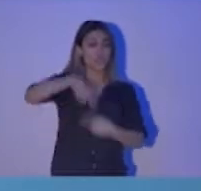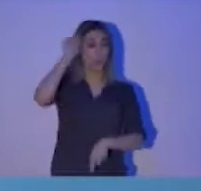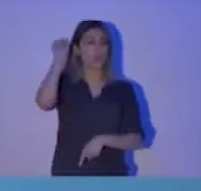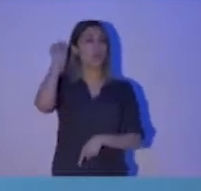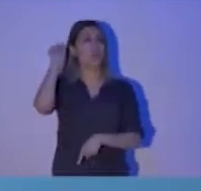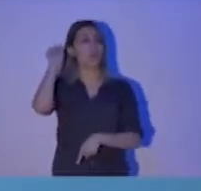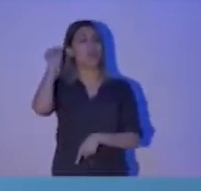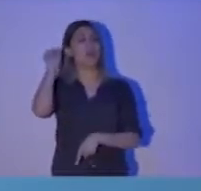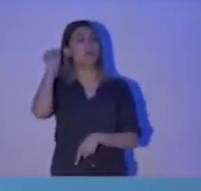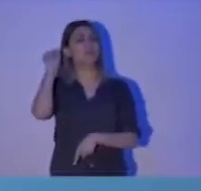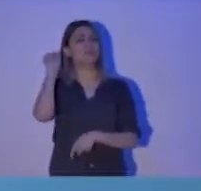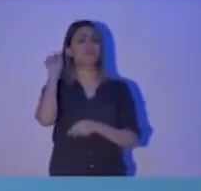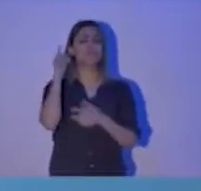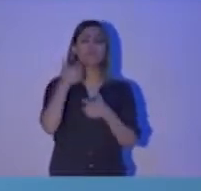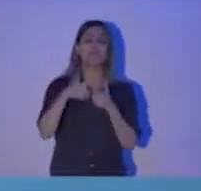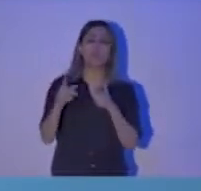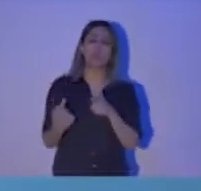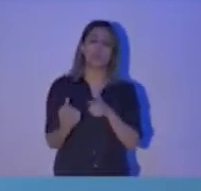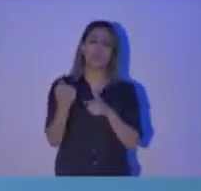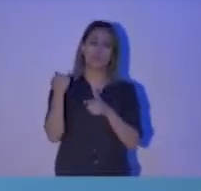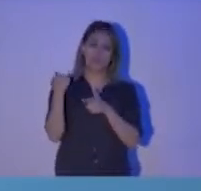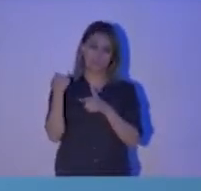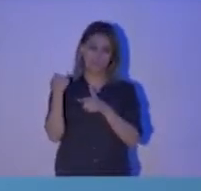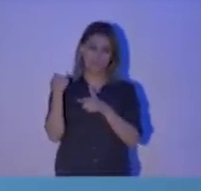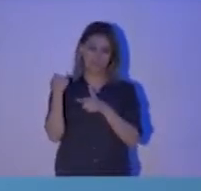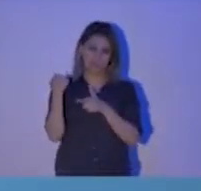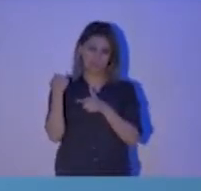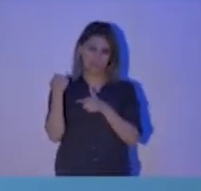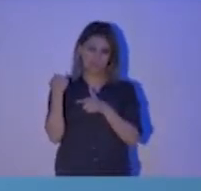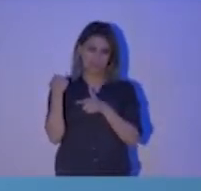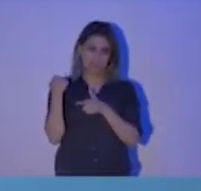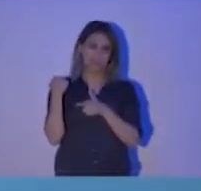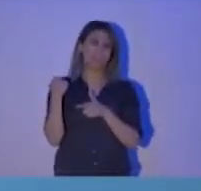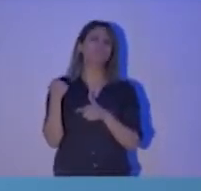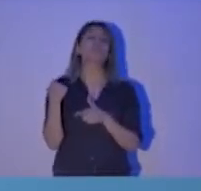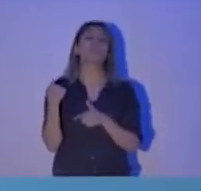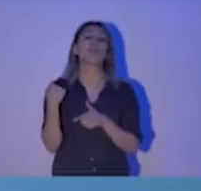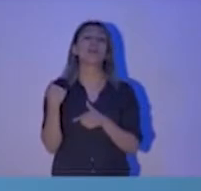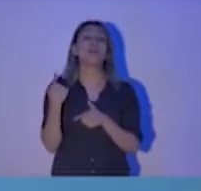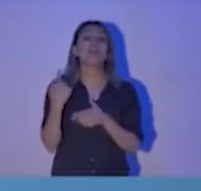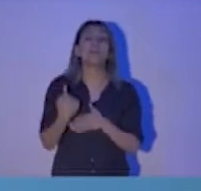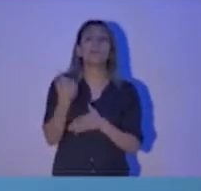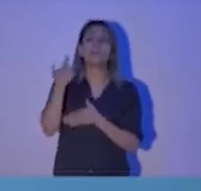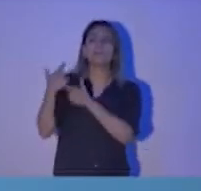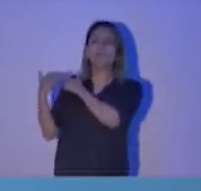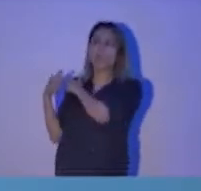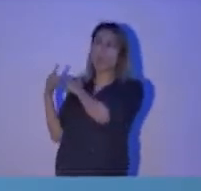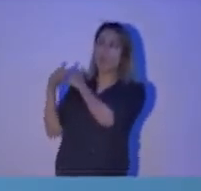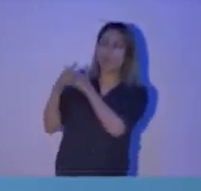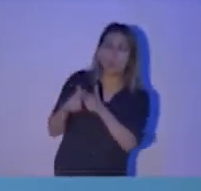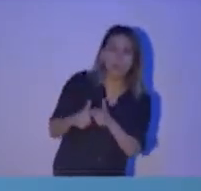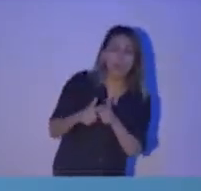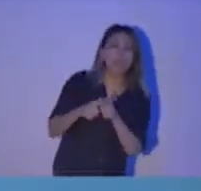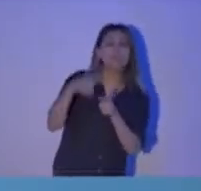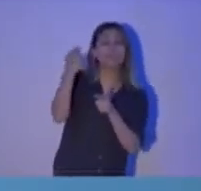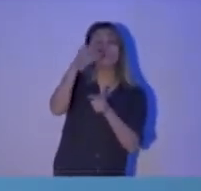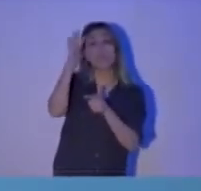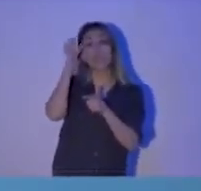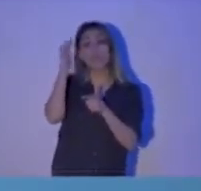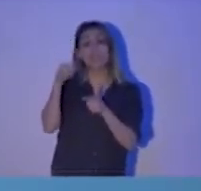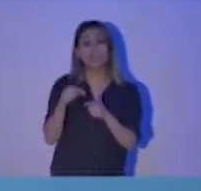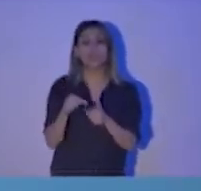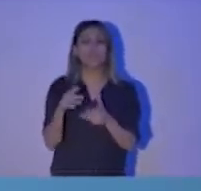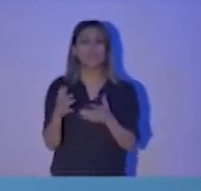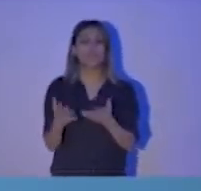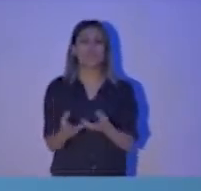colocou. Existe um déficit que foi herdado que a gente precisa buscar solução urgente. E esse é o